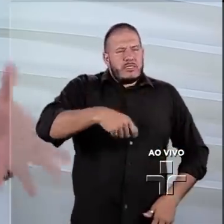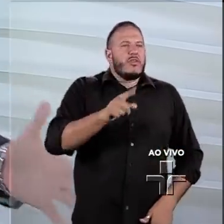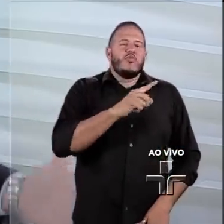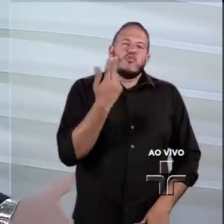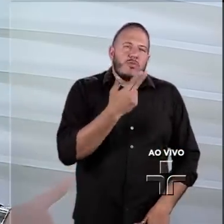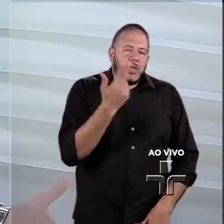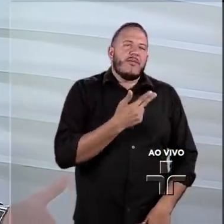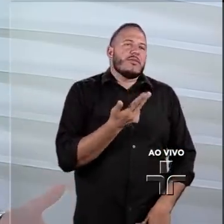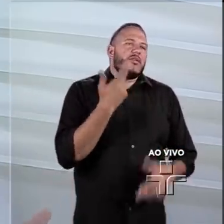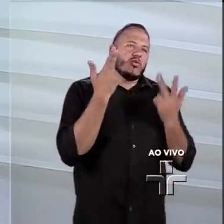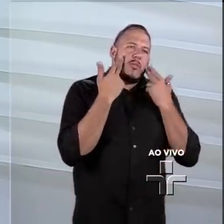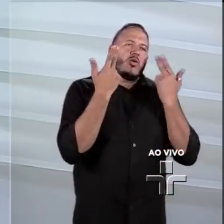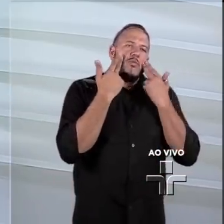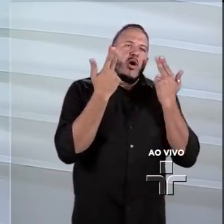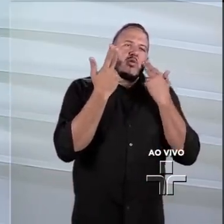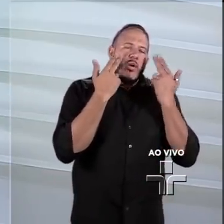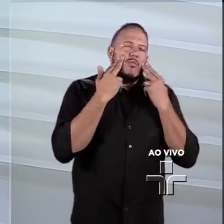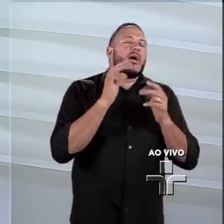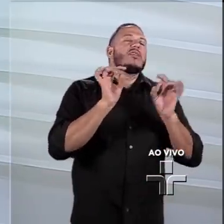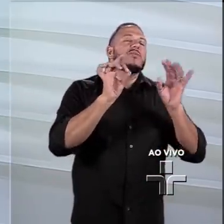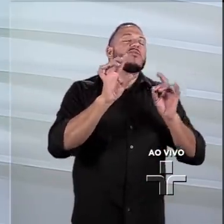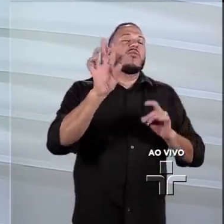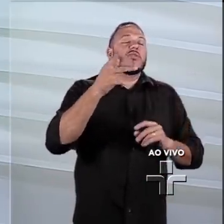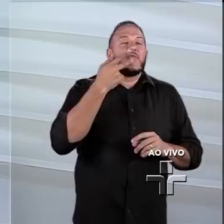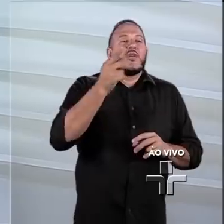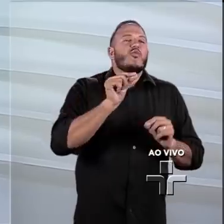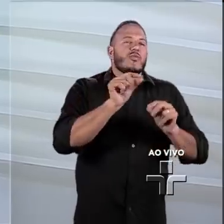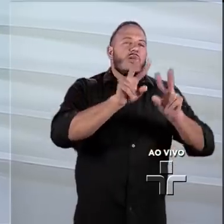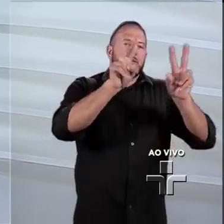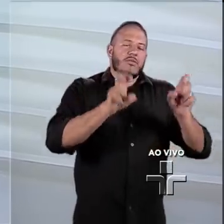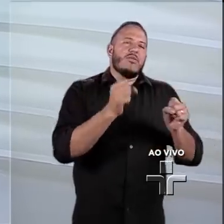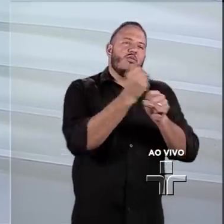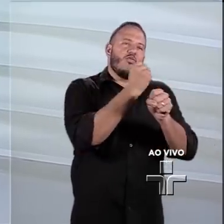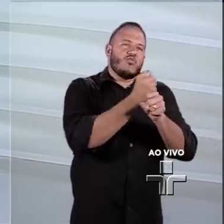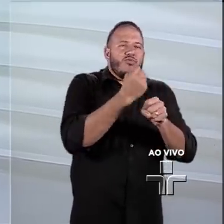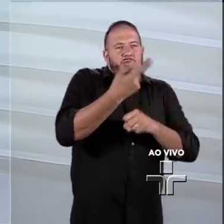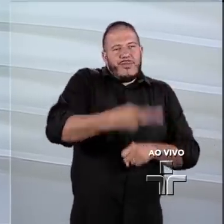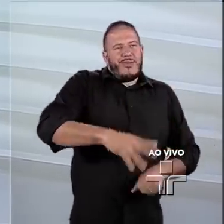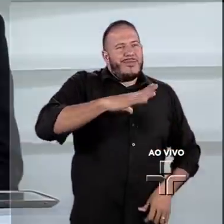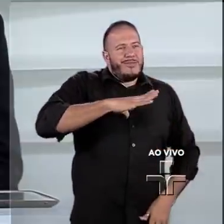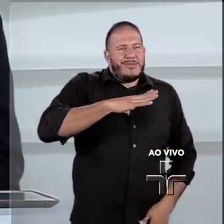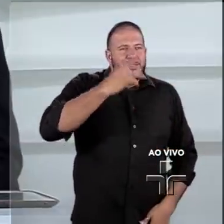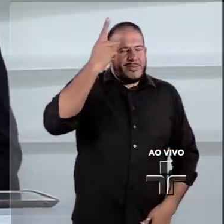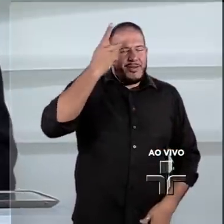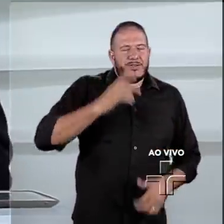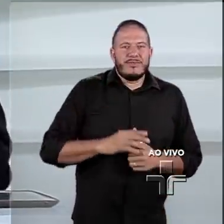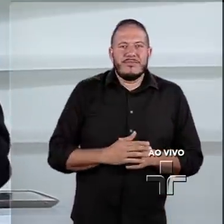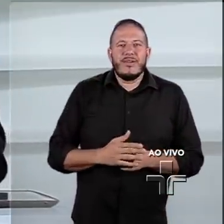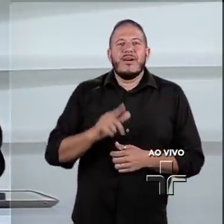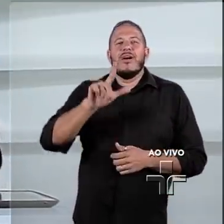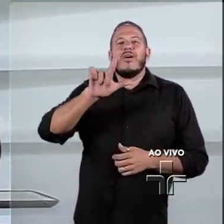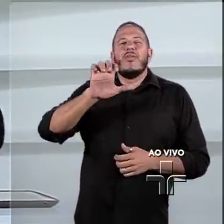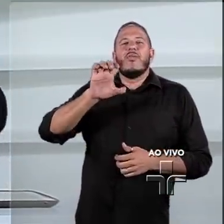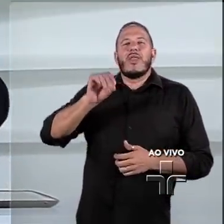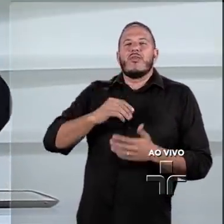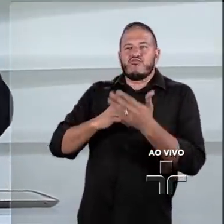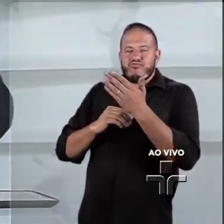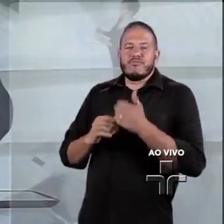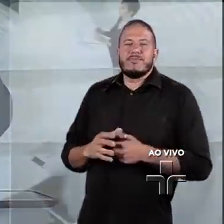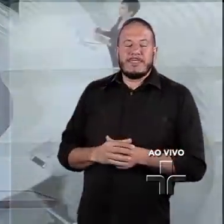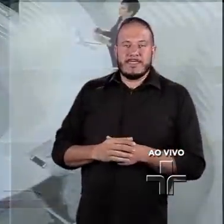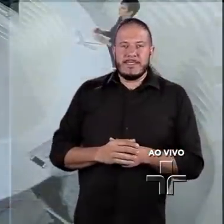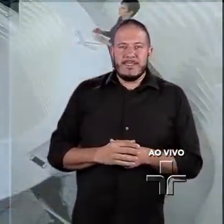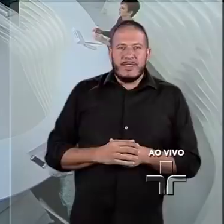no arroz com feijão todo dia, em especial quando se fala em construções na cidade de São Paulo. Perfeito. Bruno, Léo. Uma das